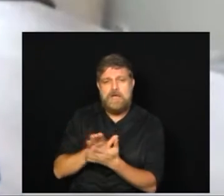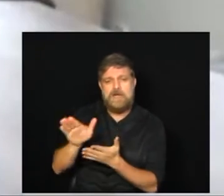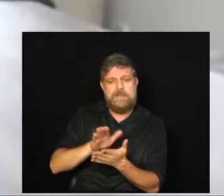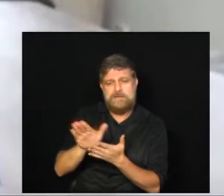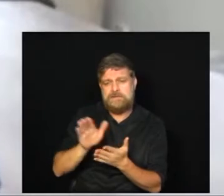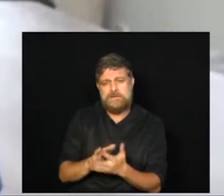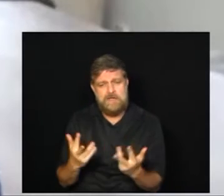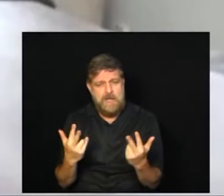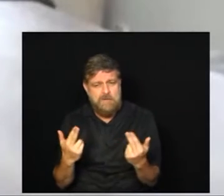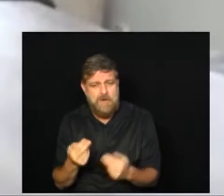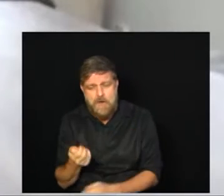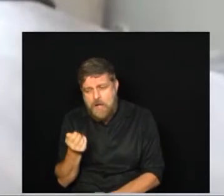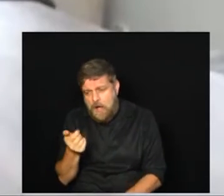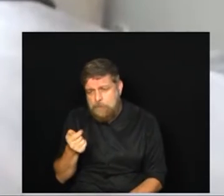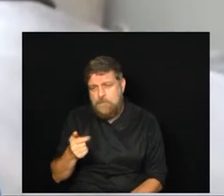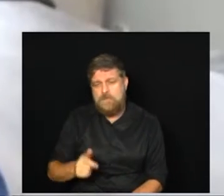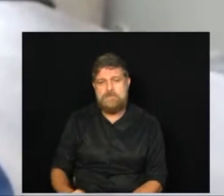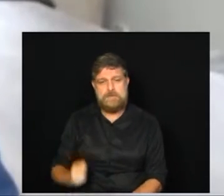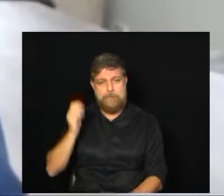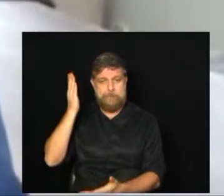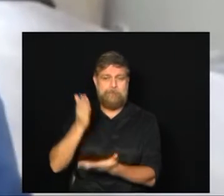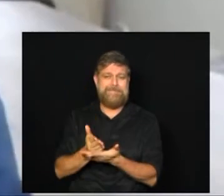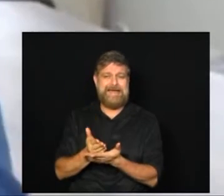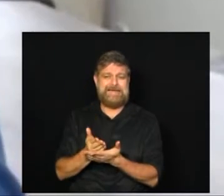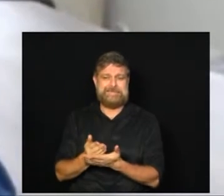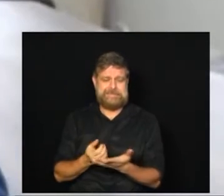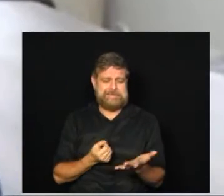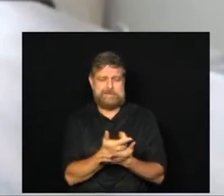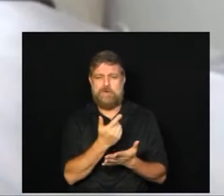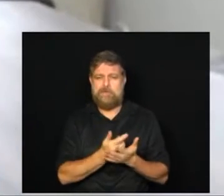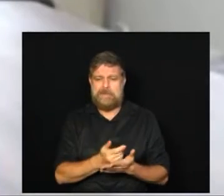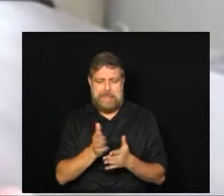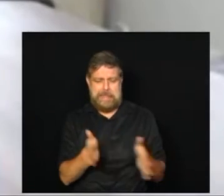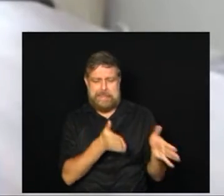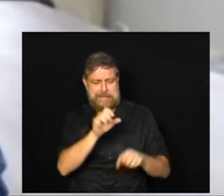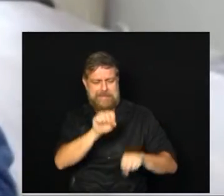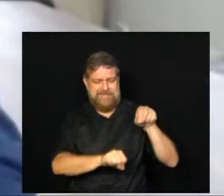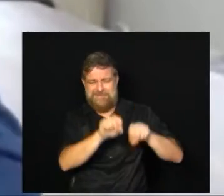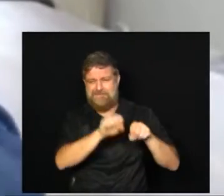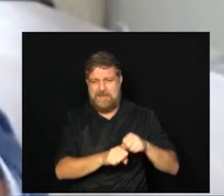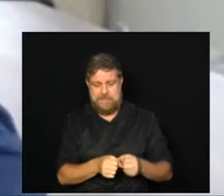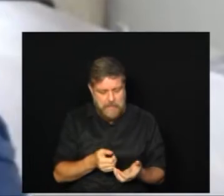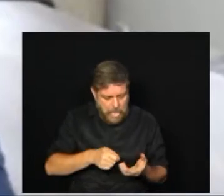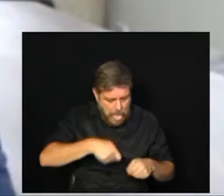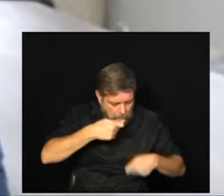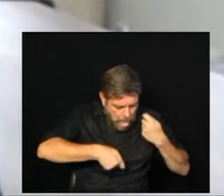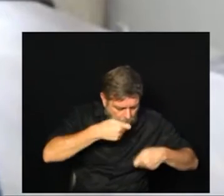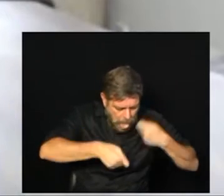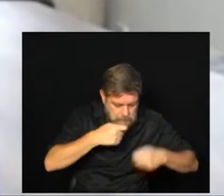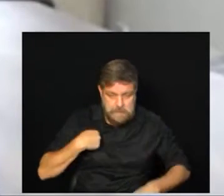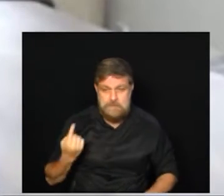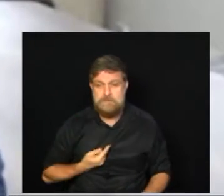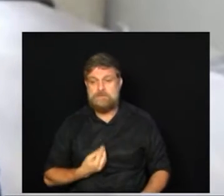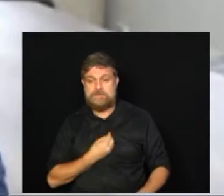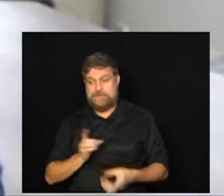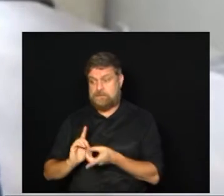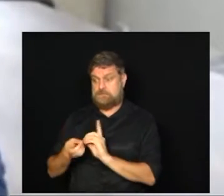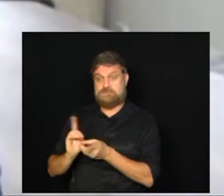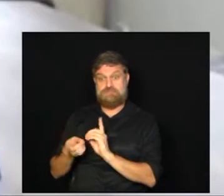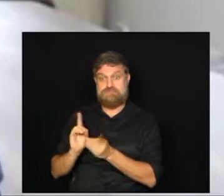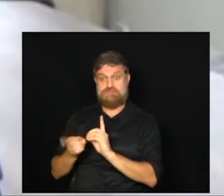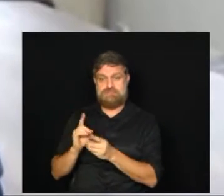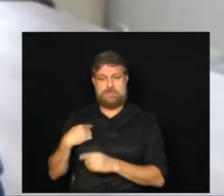coisa ou até menos, né? Você para de consumir produtos prontos, industrializados, né? A gente vive uma vida muito dinâmica e